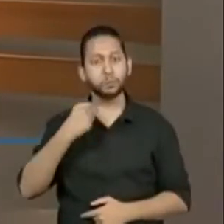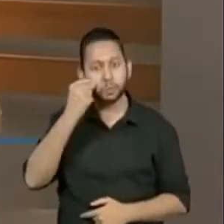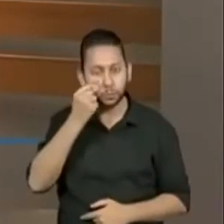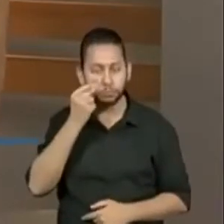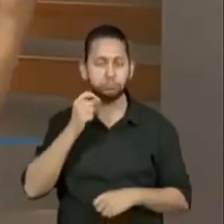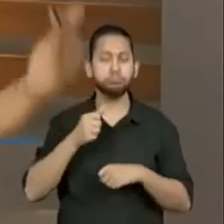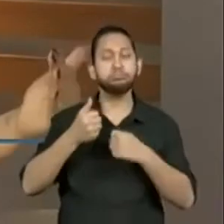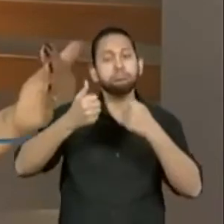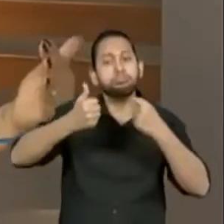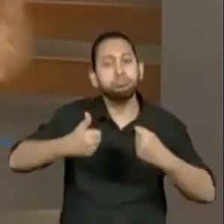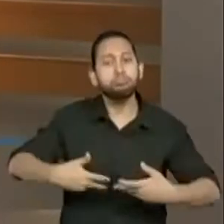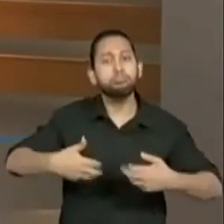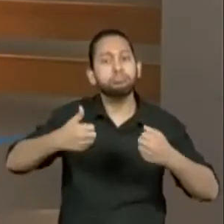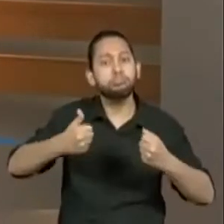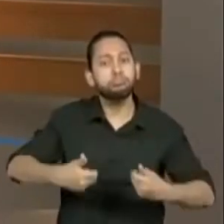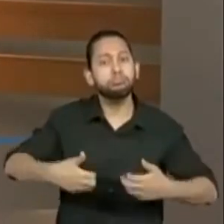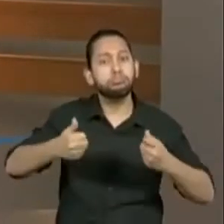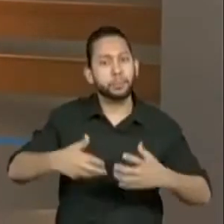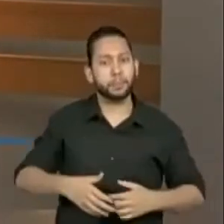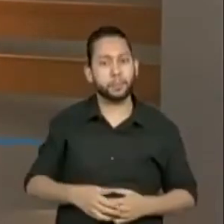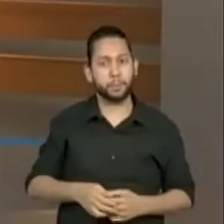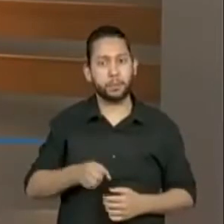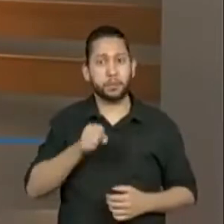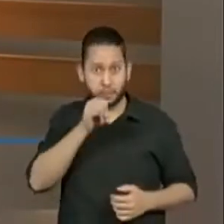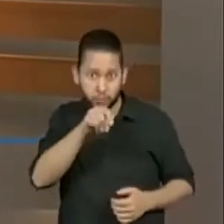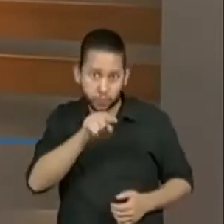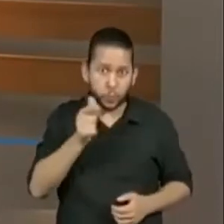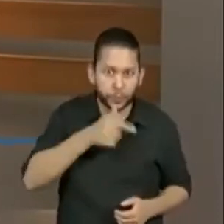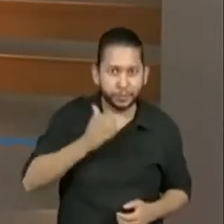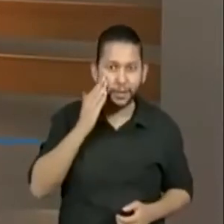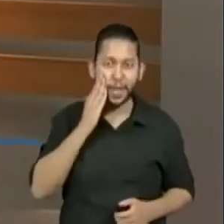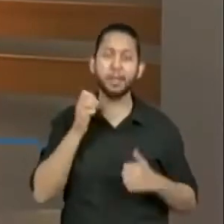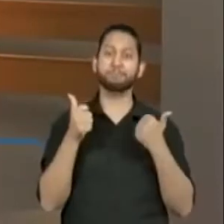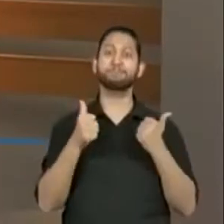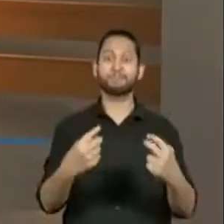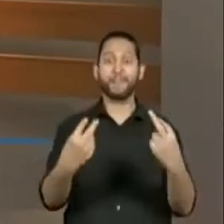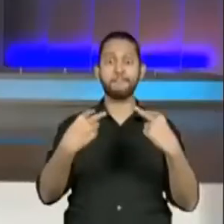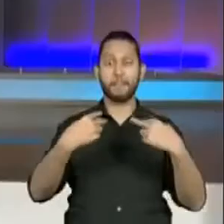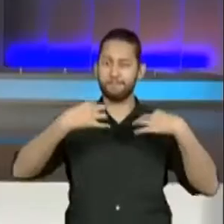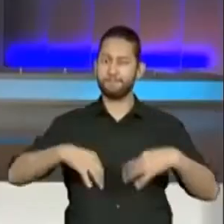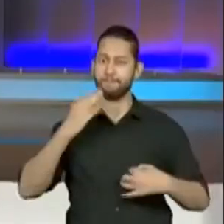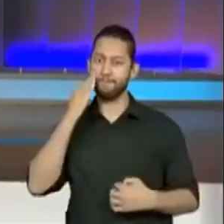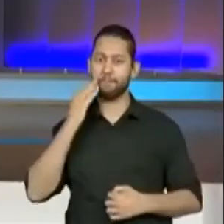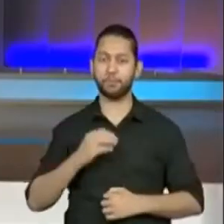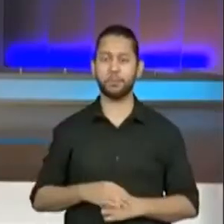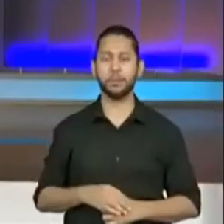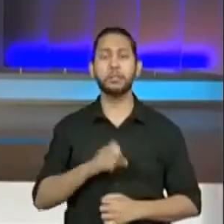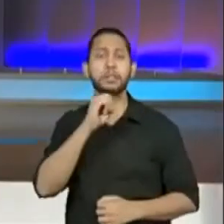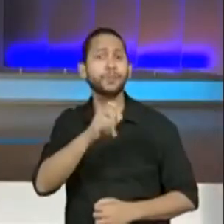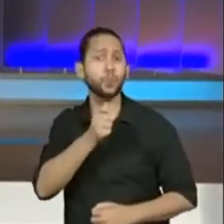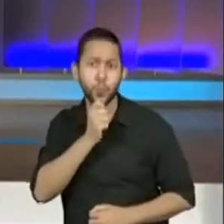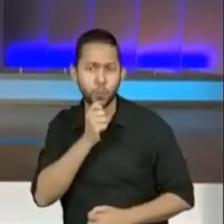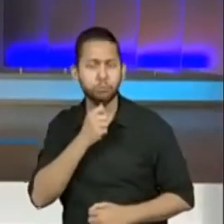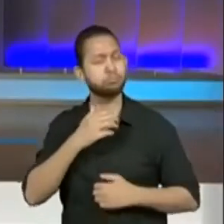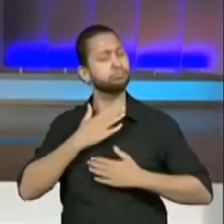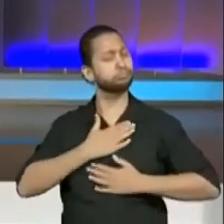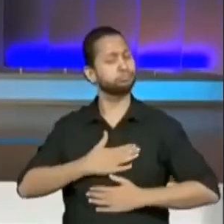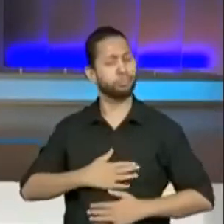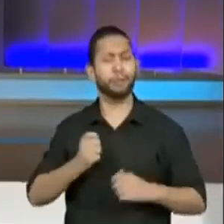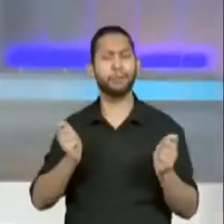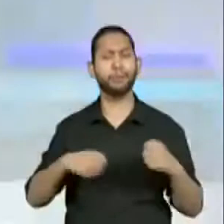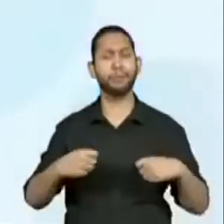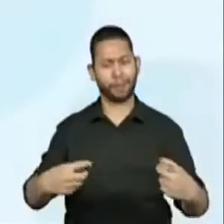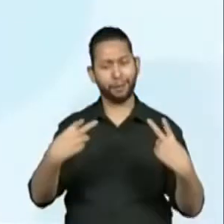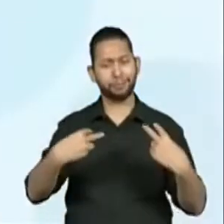do 4º ano consigo resolver certo então bora fazer com a Rosa Tá então vamos lá então